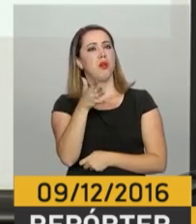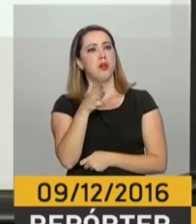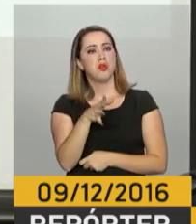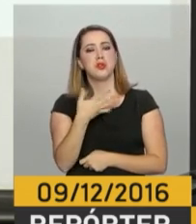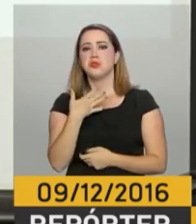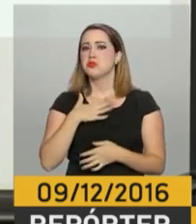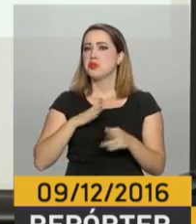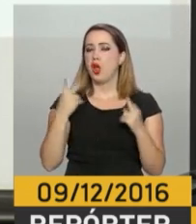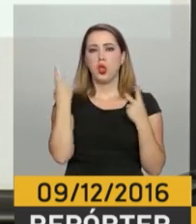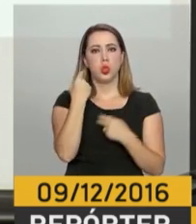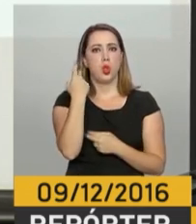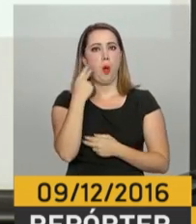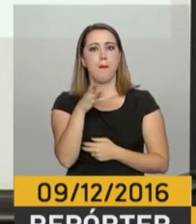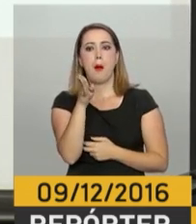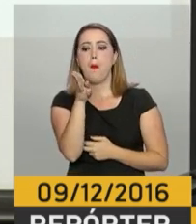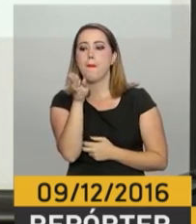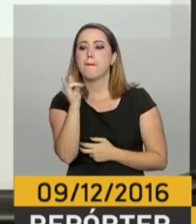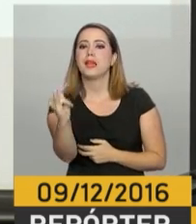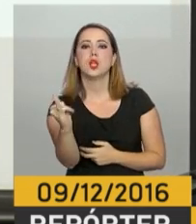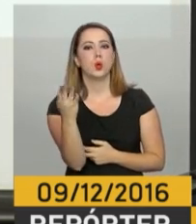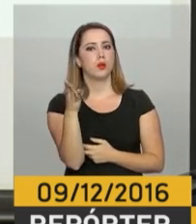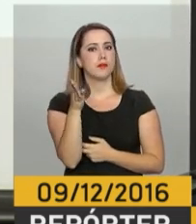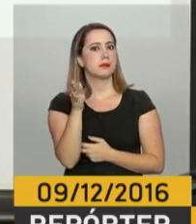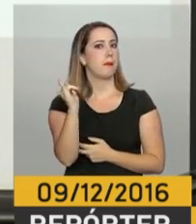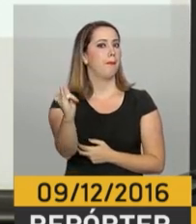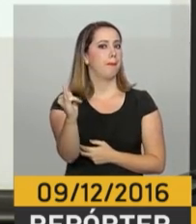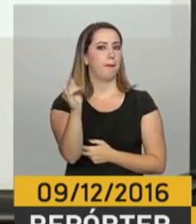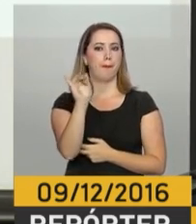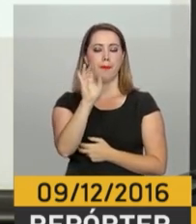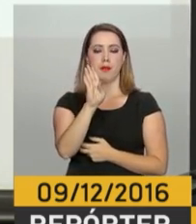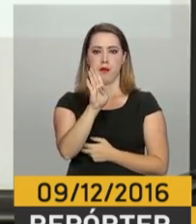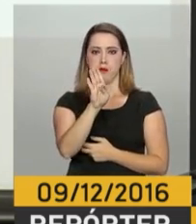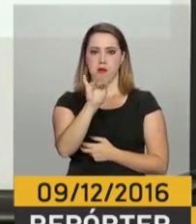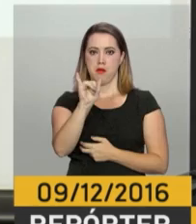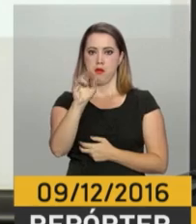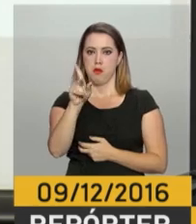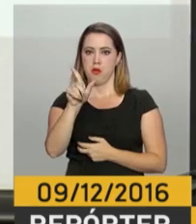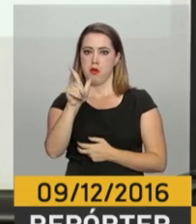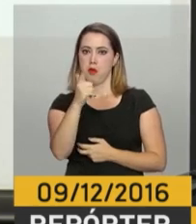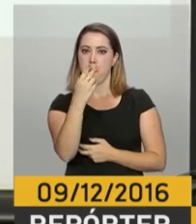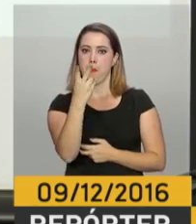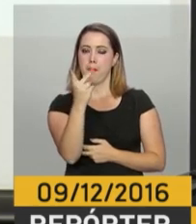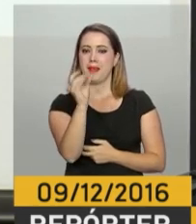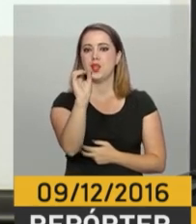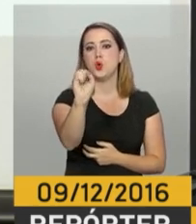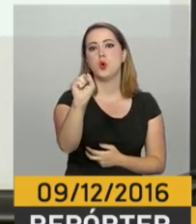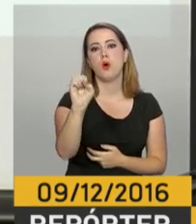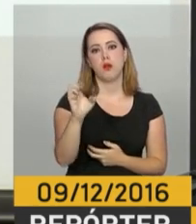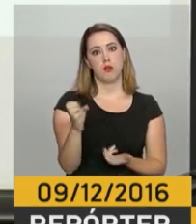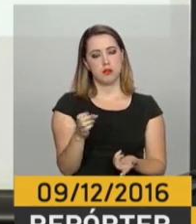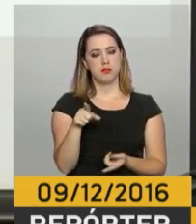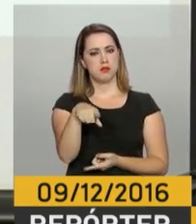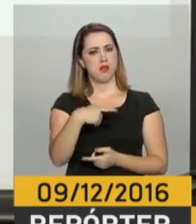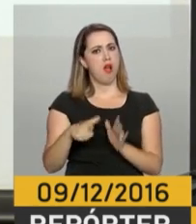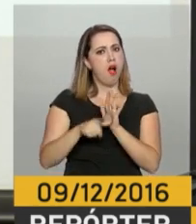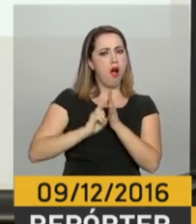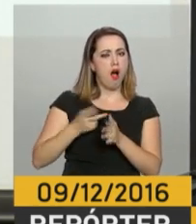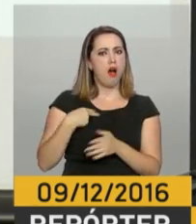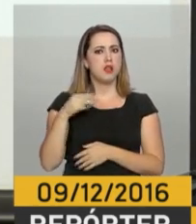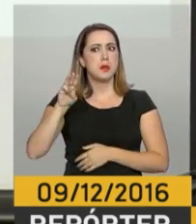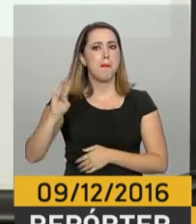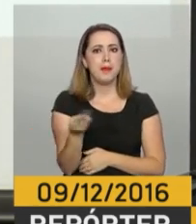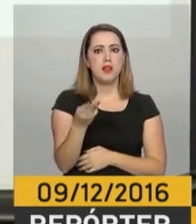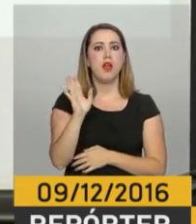né? Nós falamos impunemente em bilhões. Quando éramos meninos, falava-se em milhão, já era uma coisa